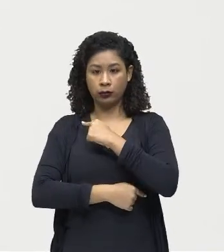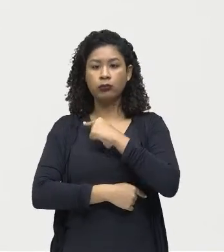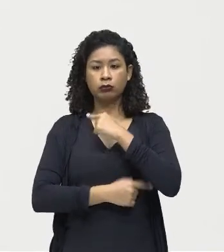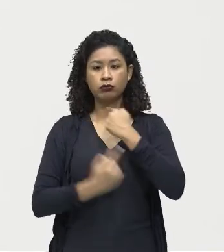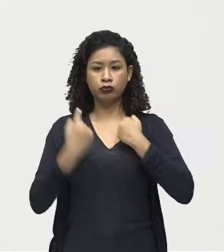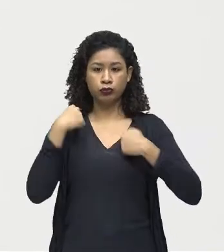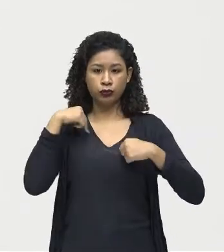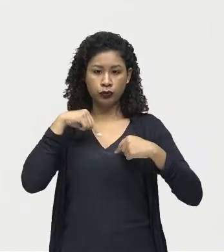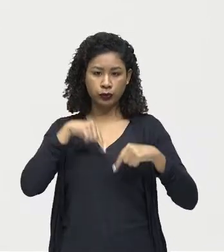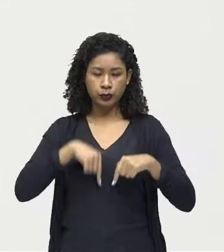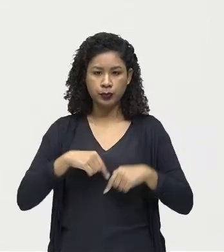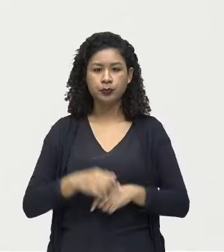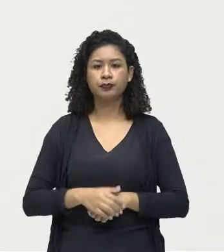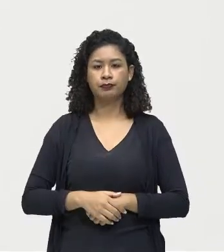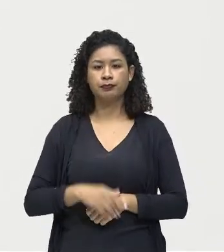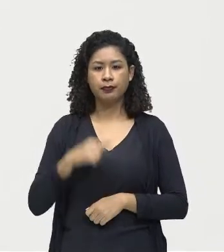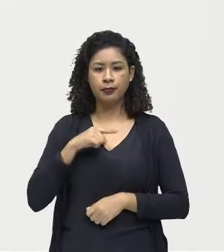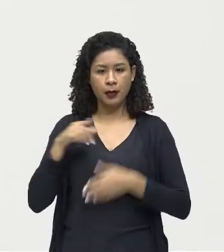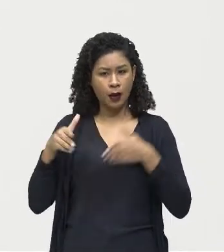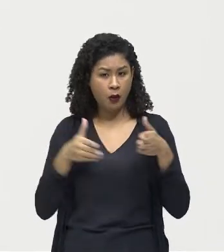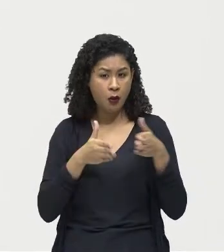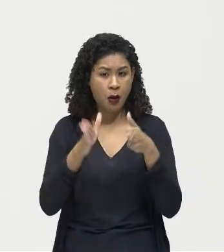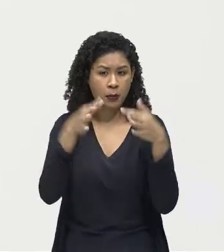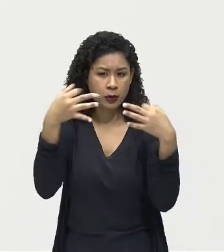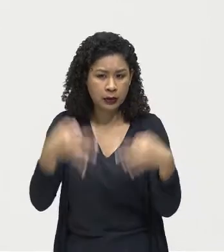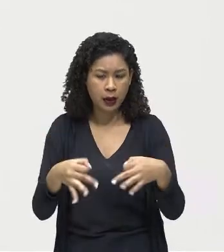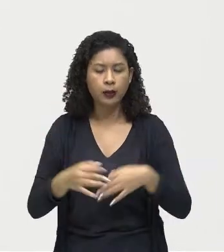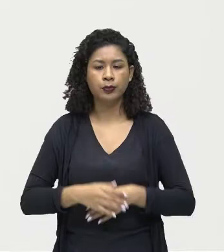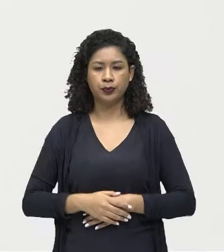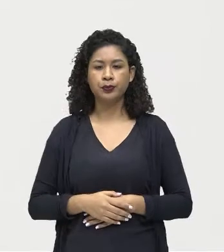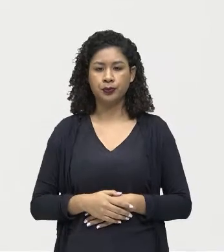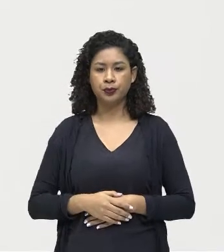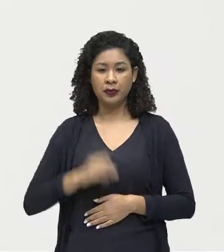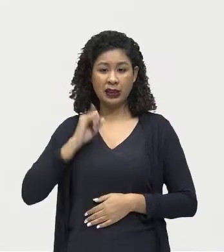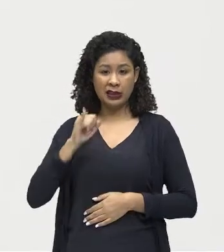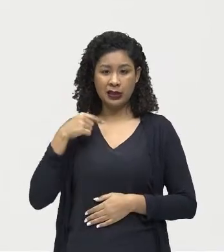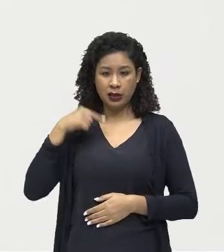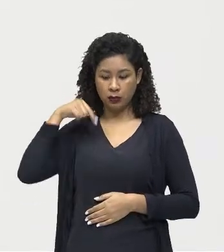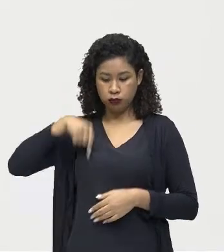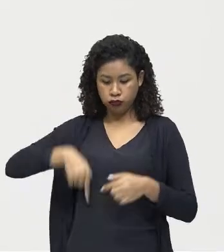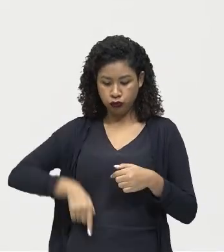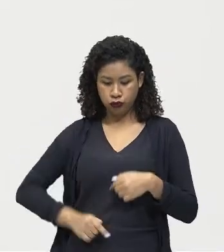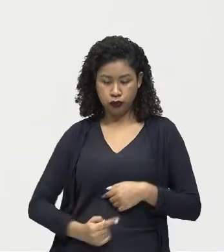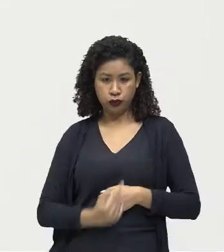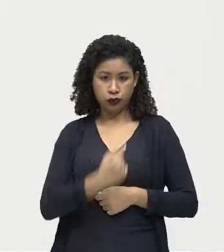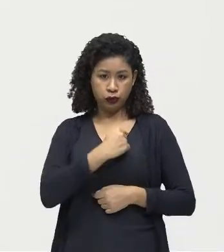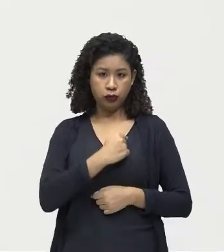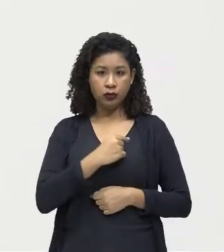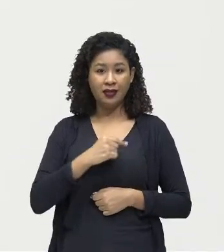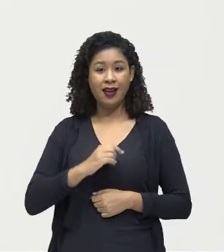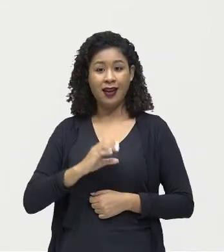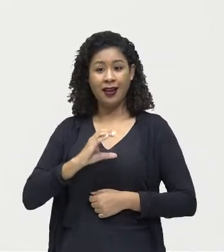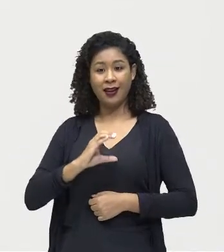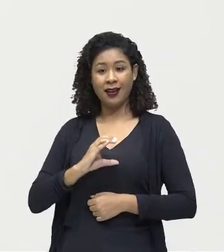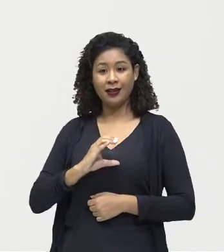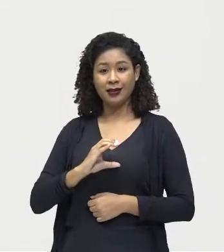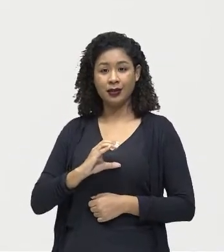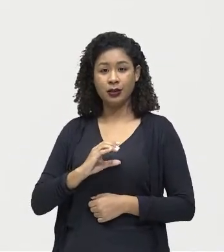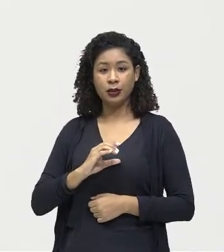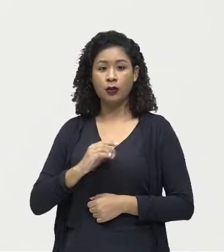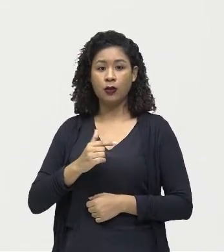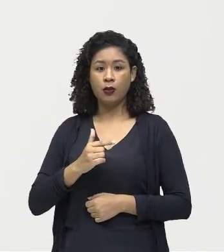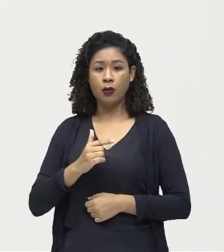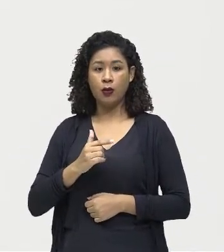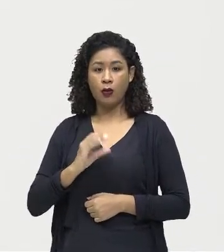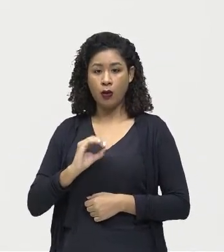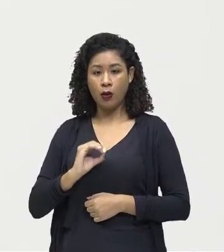que já passou pelo corpo, ele está rico em gás carbônico. Por isso que ele é chamado de sangue venoso, porque ele está rico em